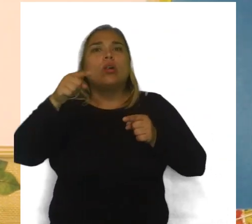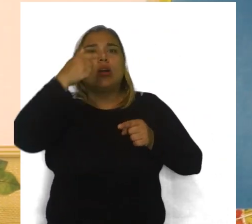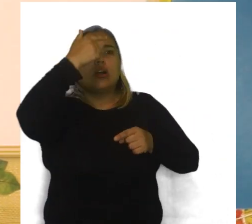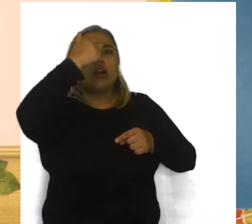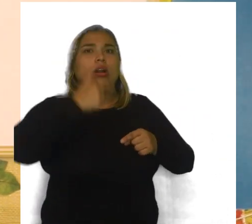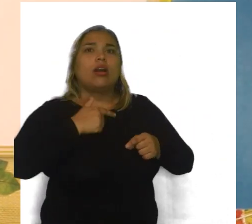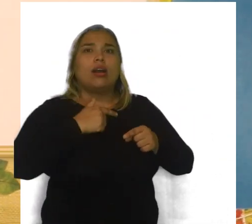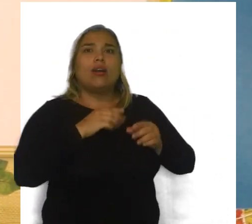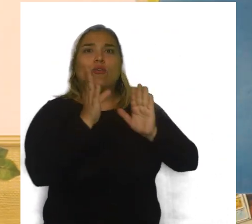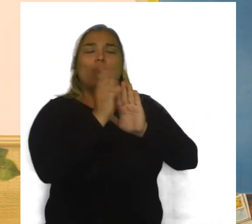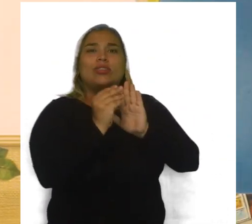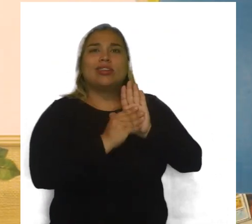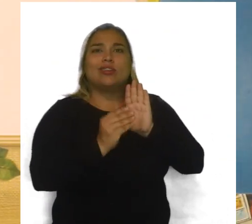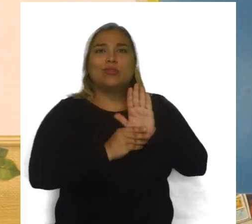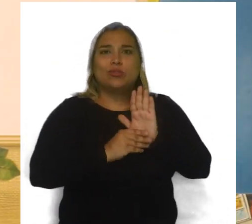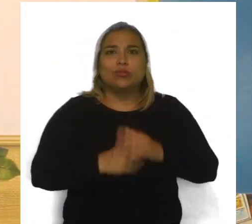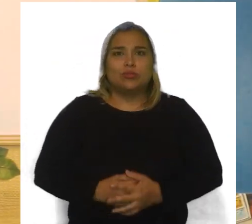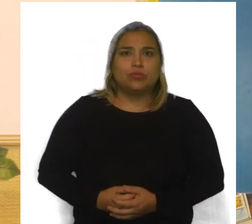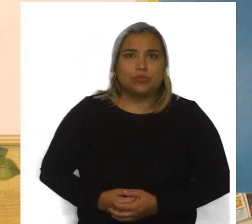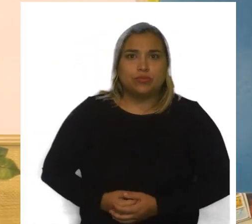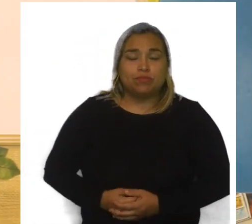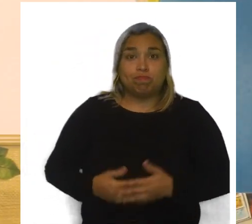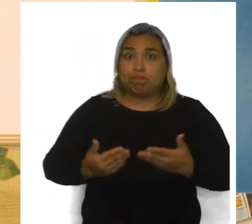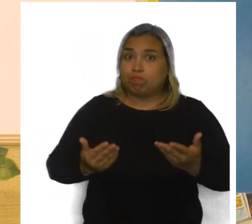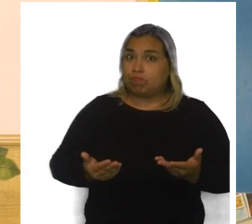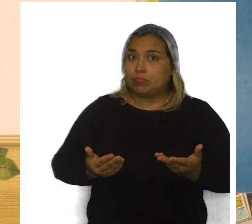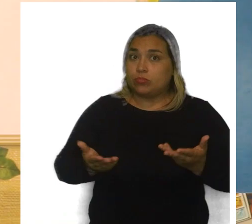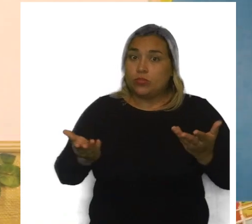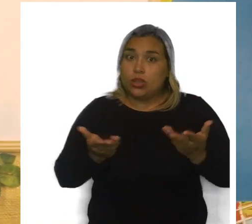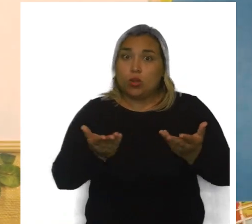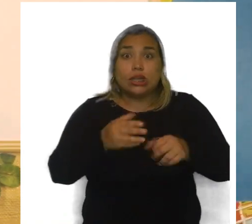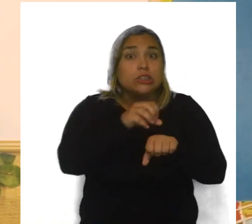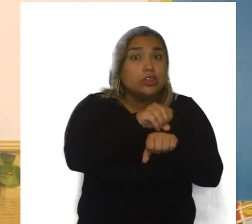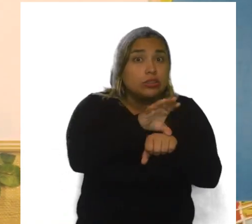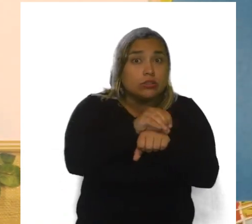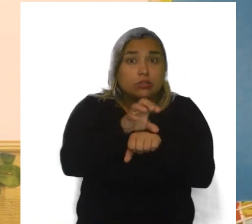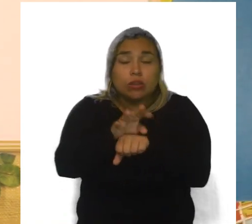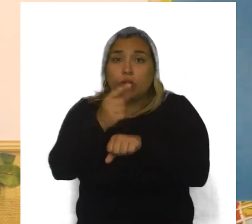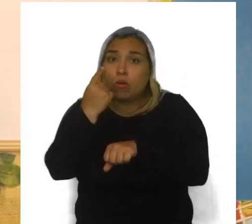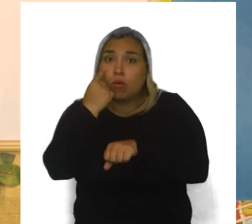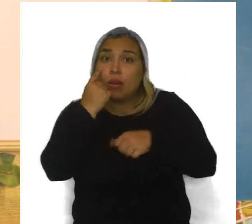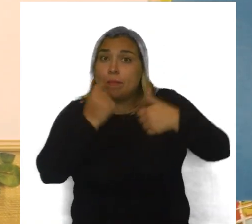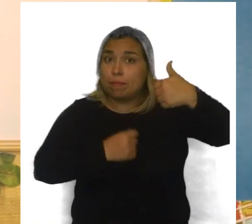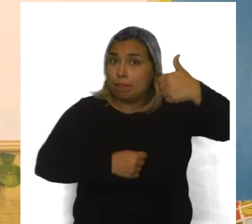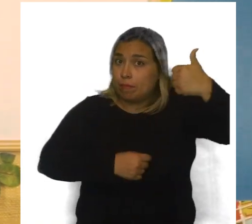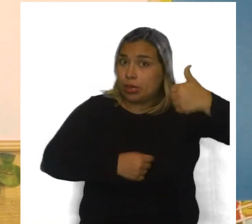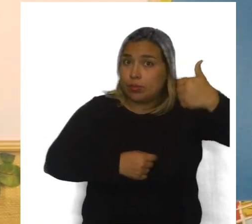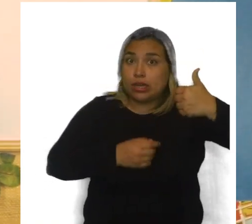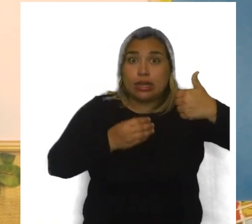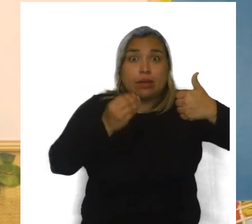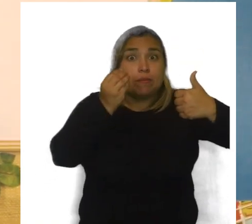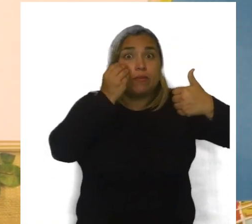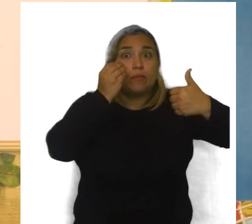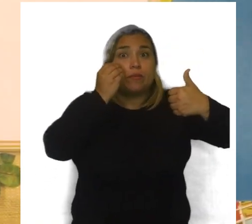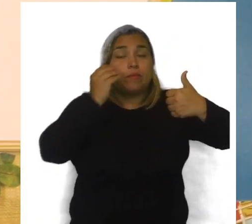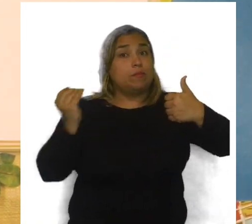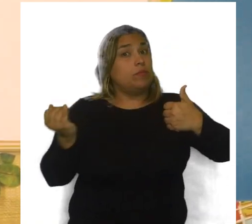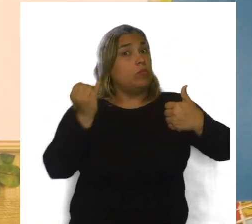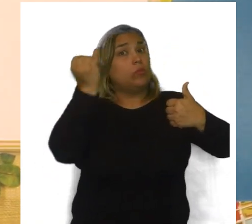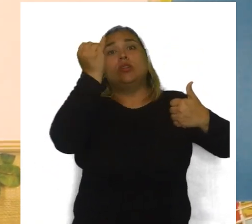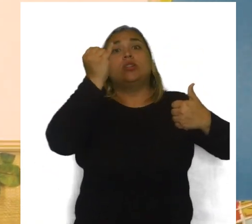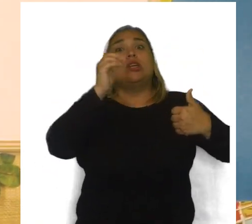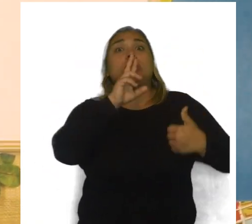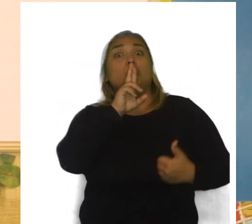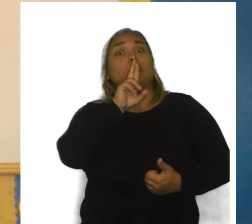autoria do conteúdo que procura. Bom, agora vamos para as dicas. Primeiro é importante que você se atenha aos resultados da pesquisa que